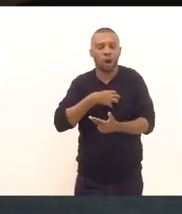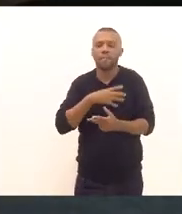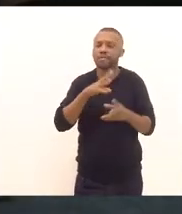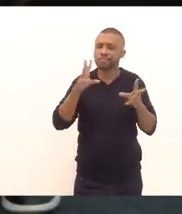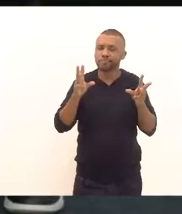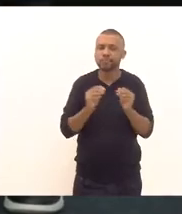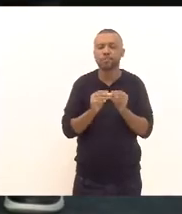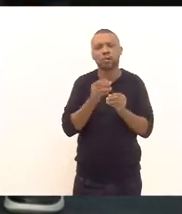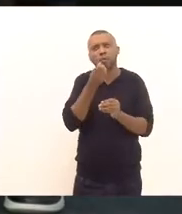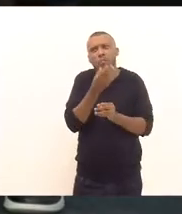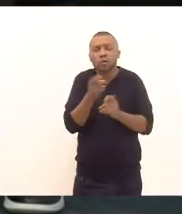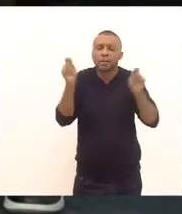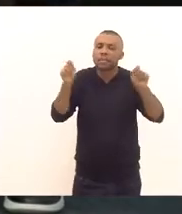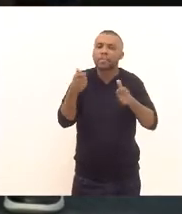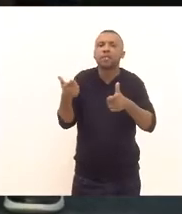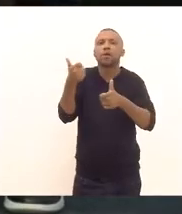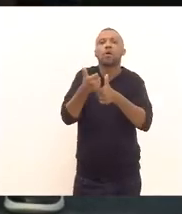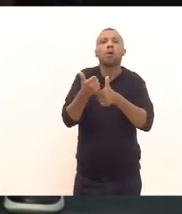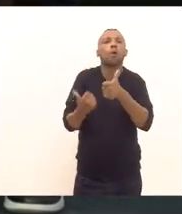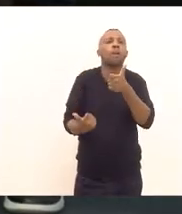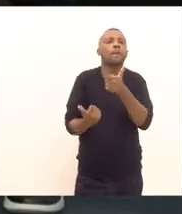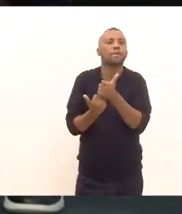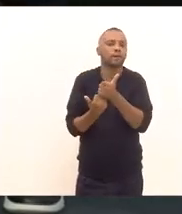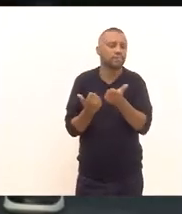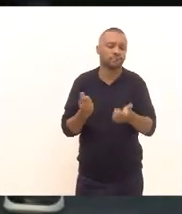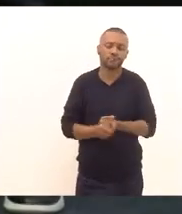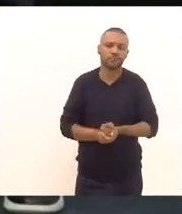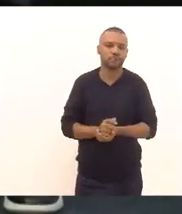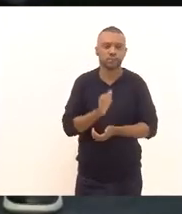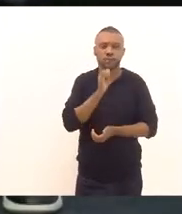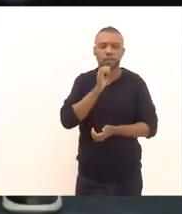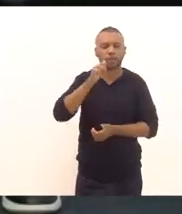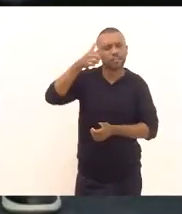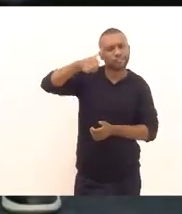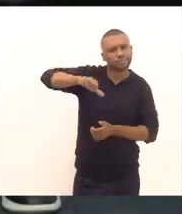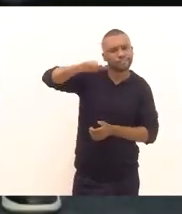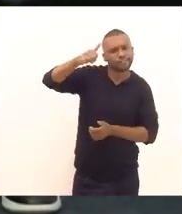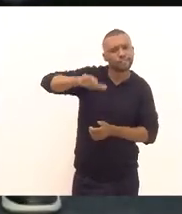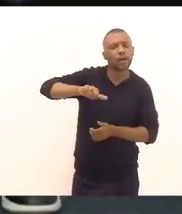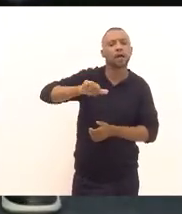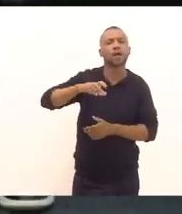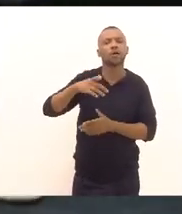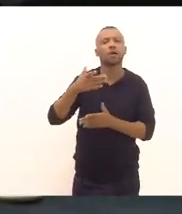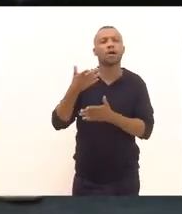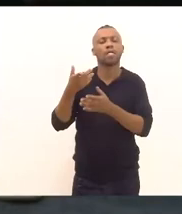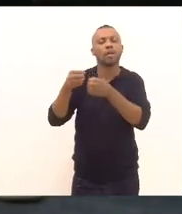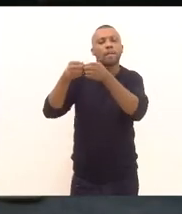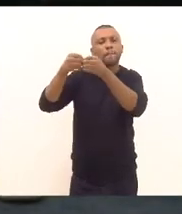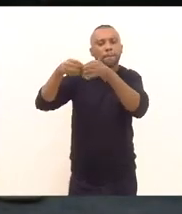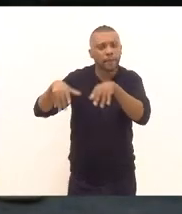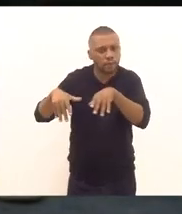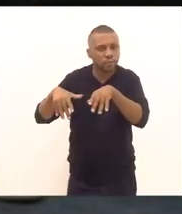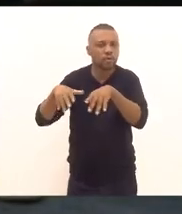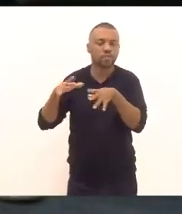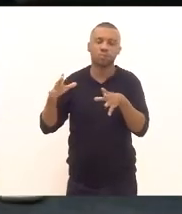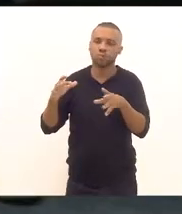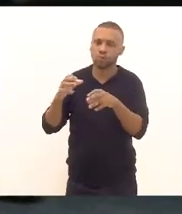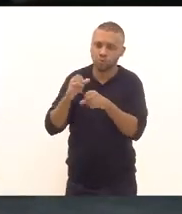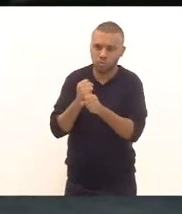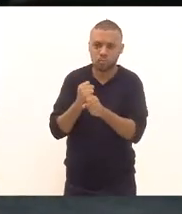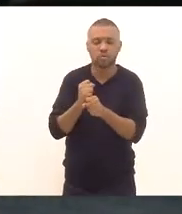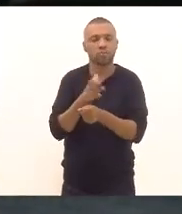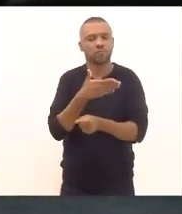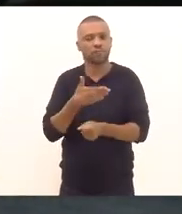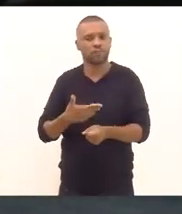cru a boa forma de compensação seria estimar as perdas de receita que o estado vai ter com essa decisão